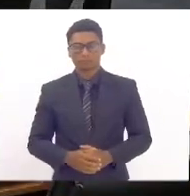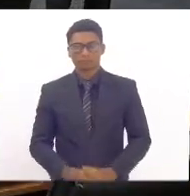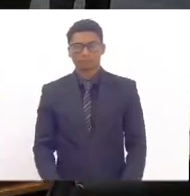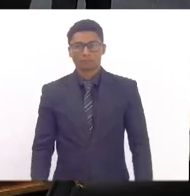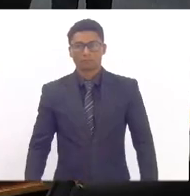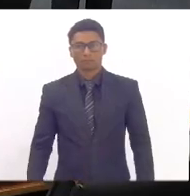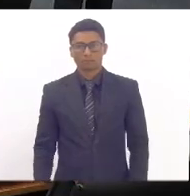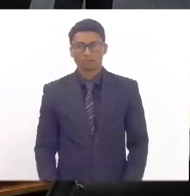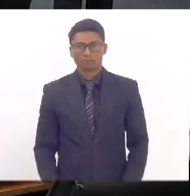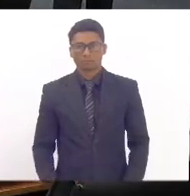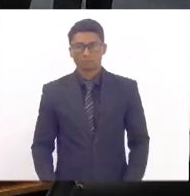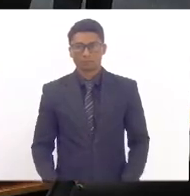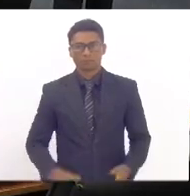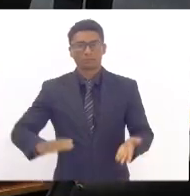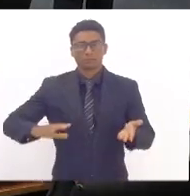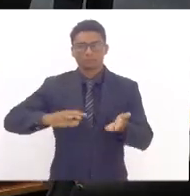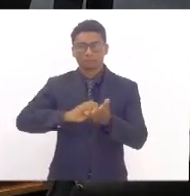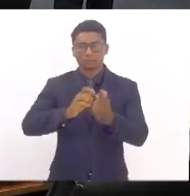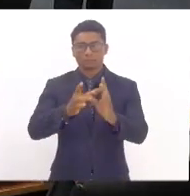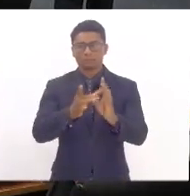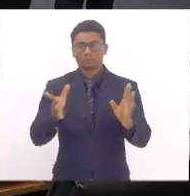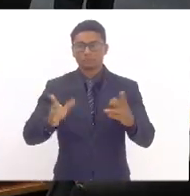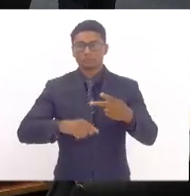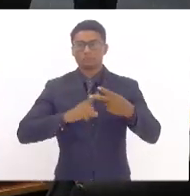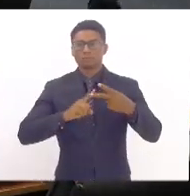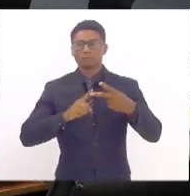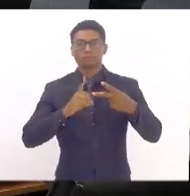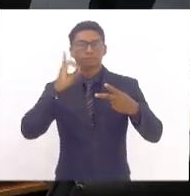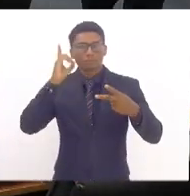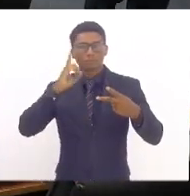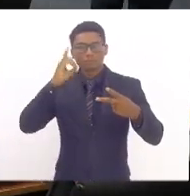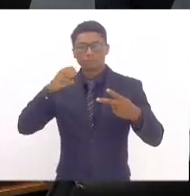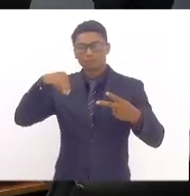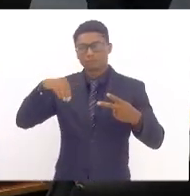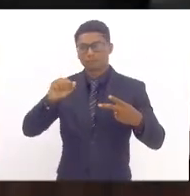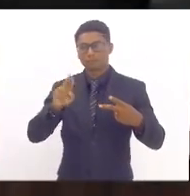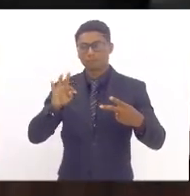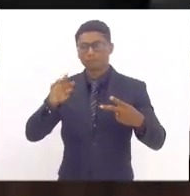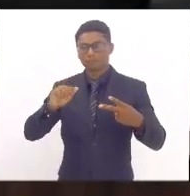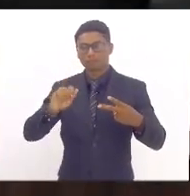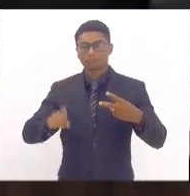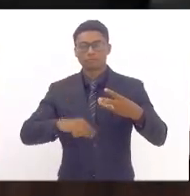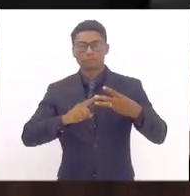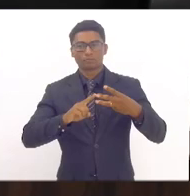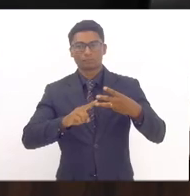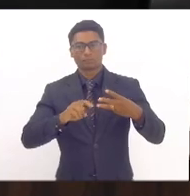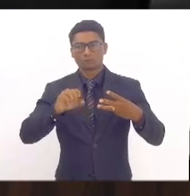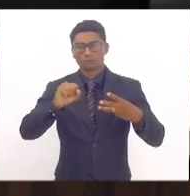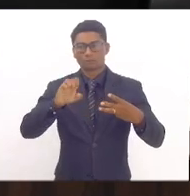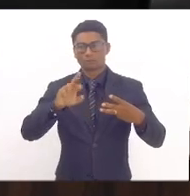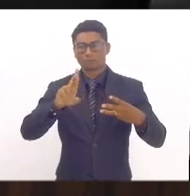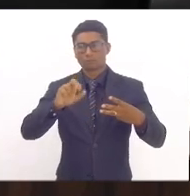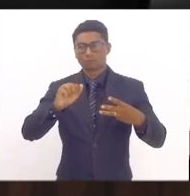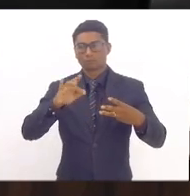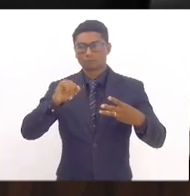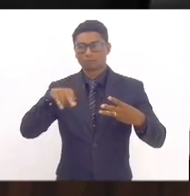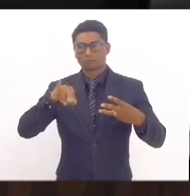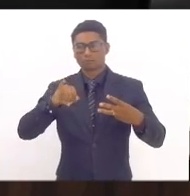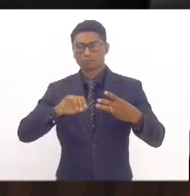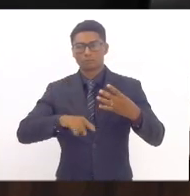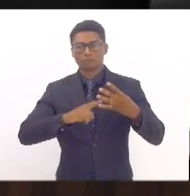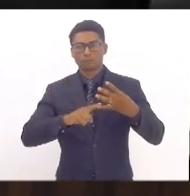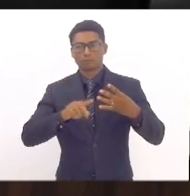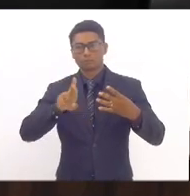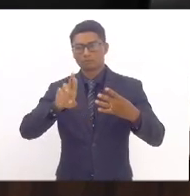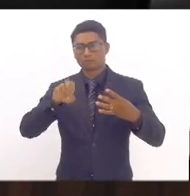Então, vou abrir inscrição. Deputado Luiz Paulo, deputada Marta Rocha, deputado Serafini, deputada Renata Souza,